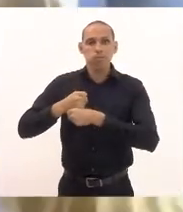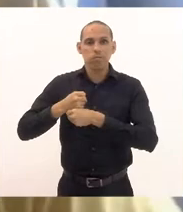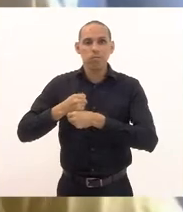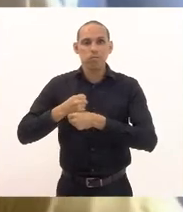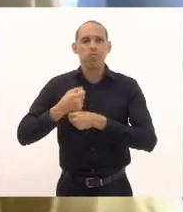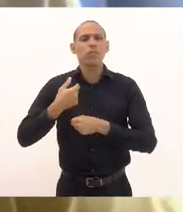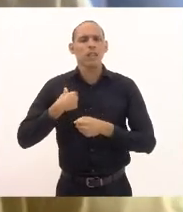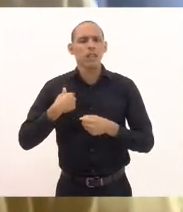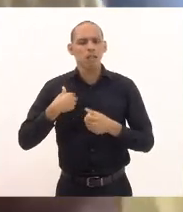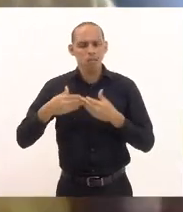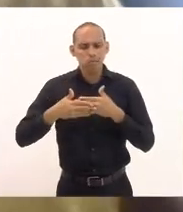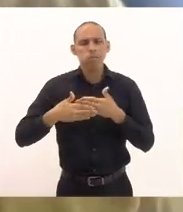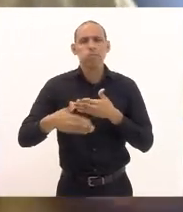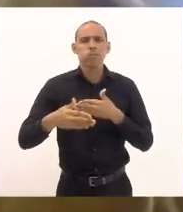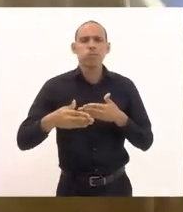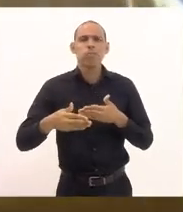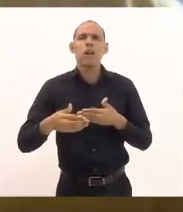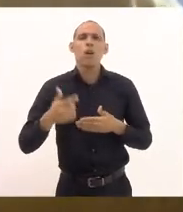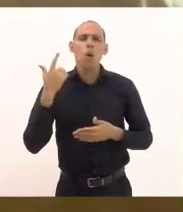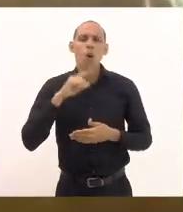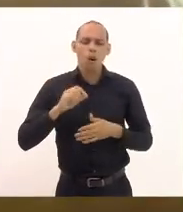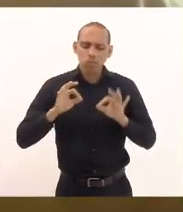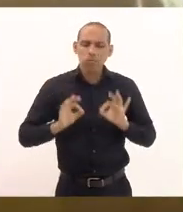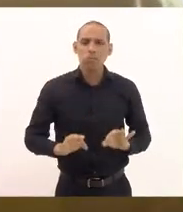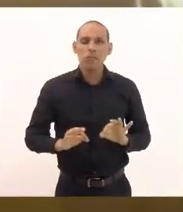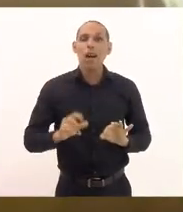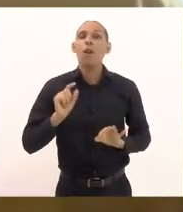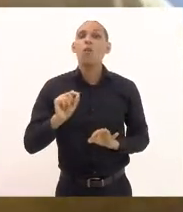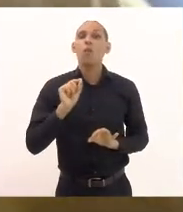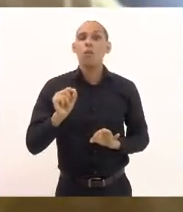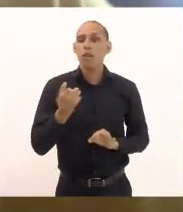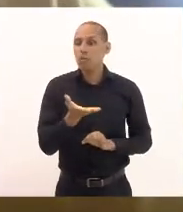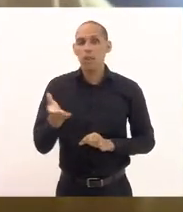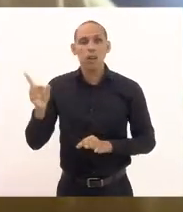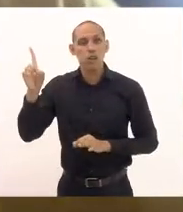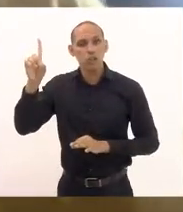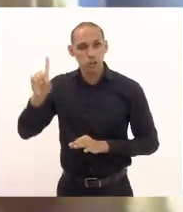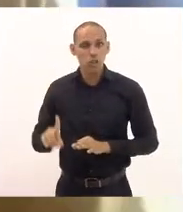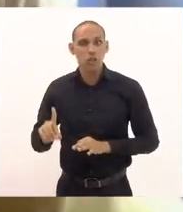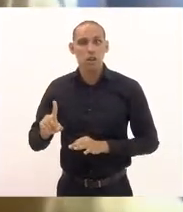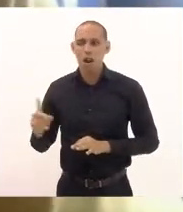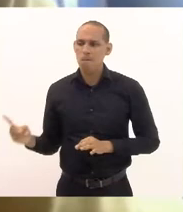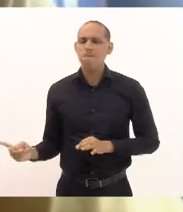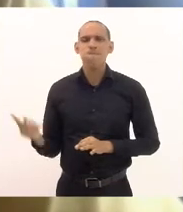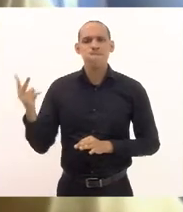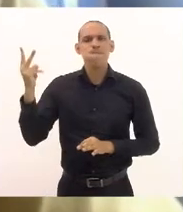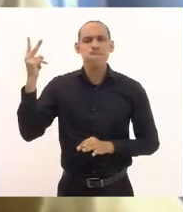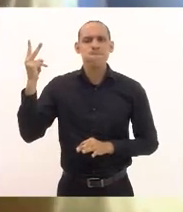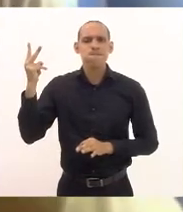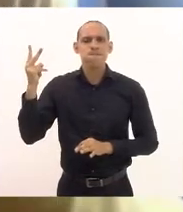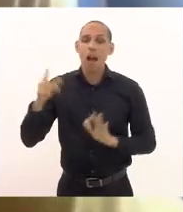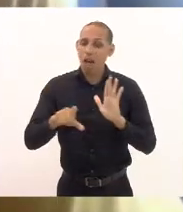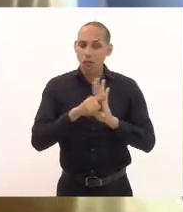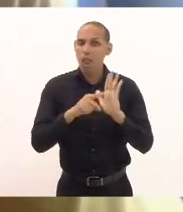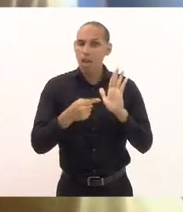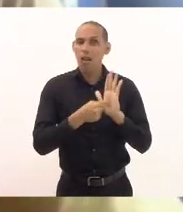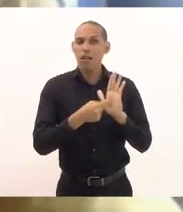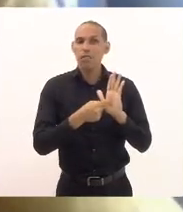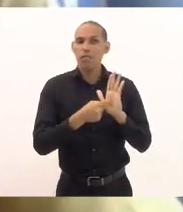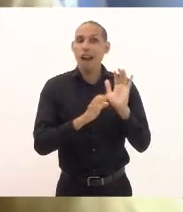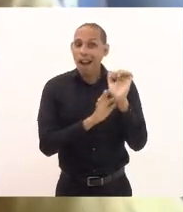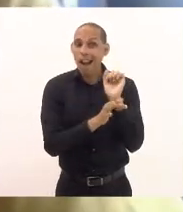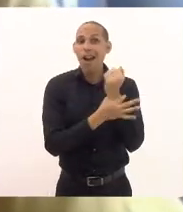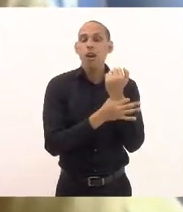cúmplice dela, que é a lei de valorização dos diretores das escolas públicas, e que garantia,